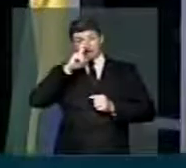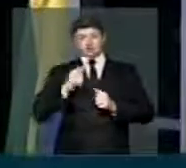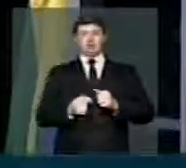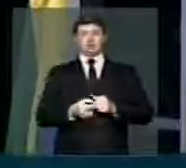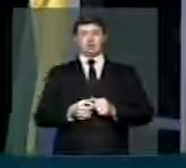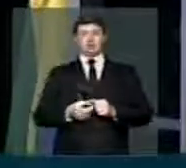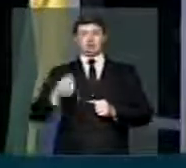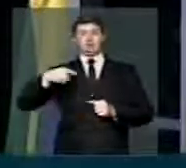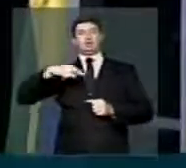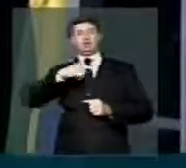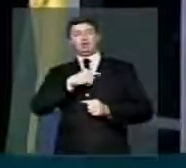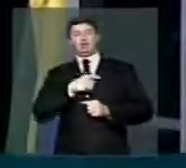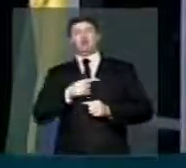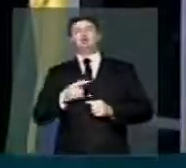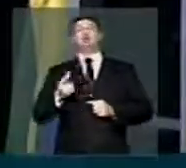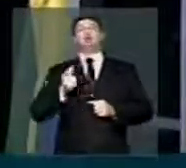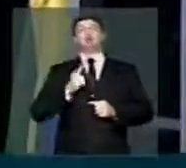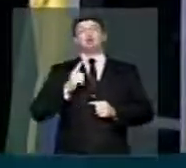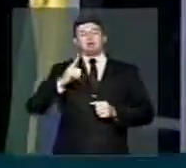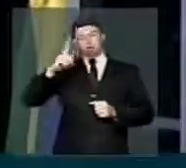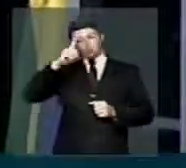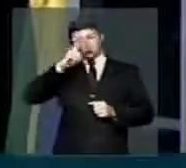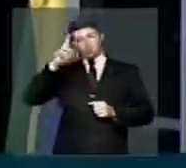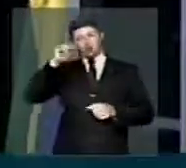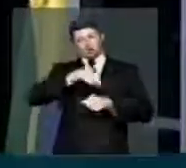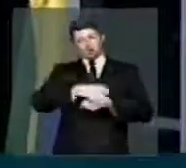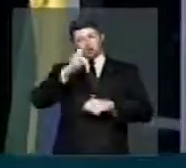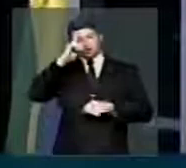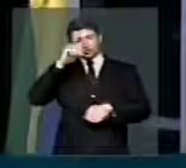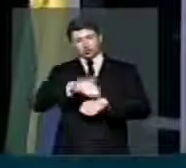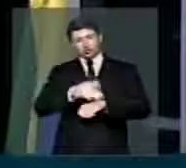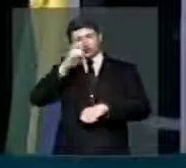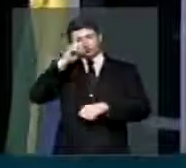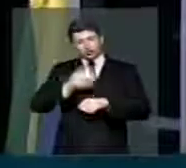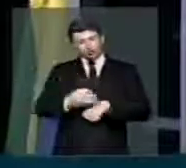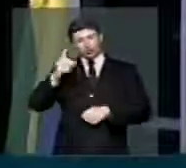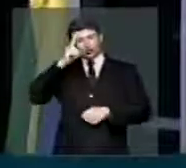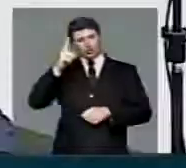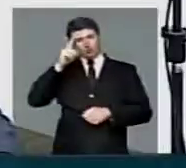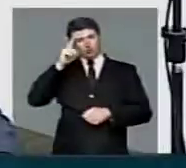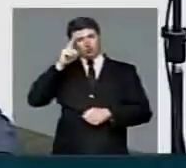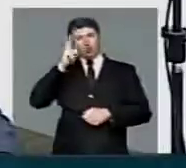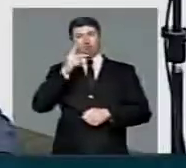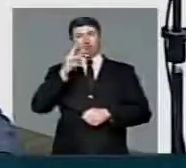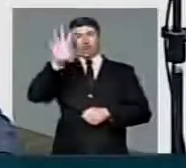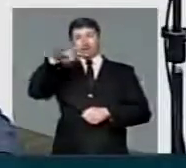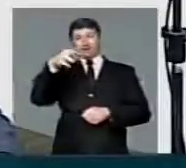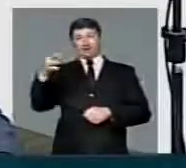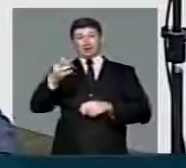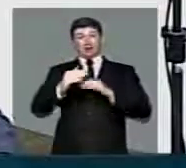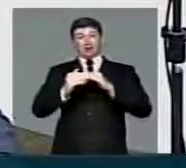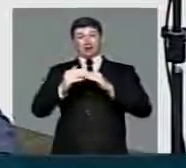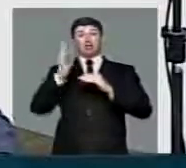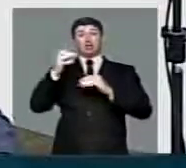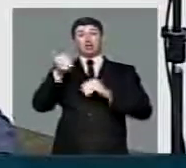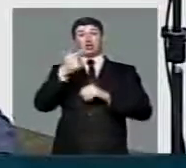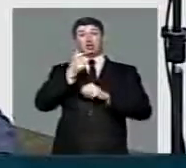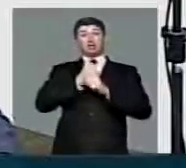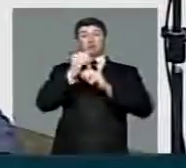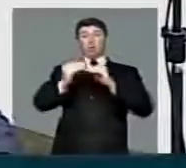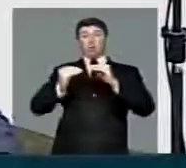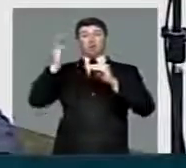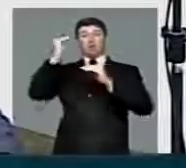nós estamos dioturnamente falando nessa casa. Tabela não se aumenta há 12